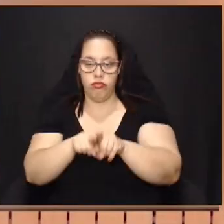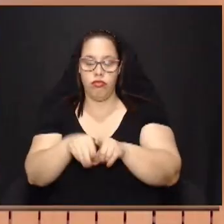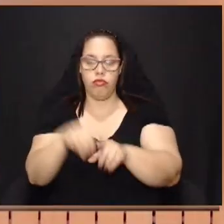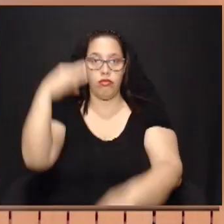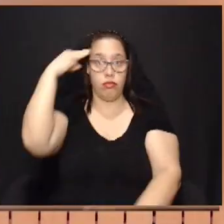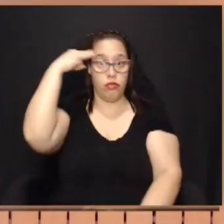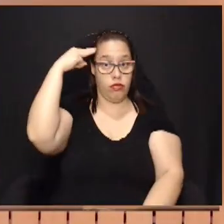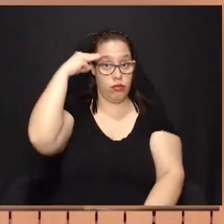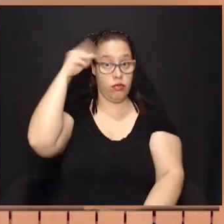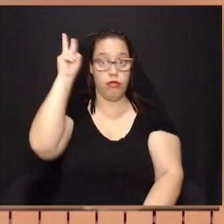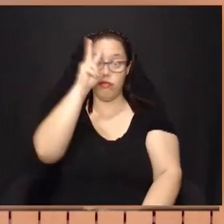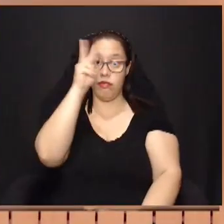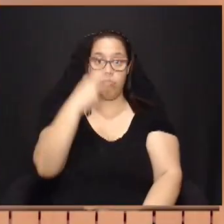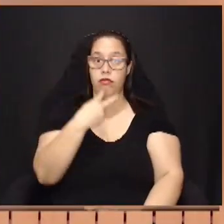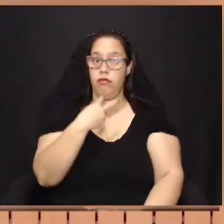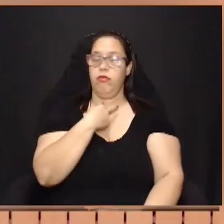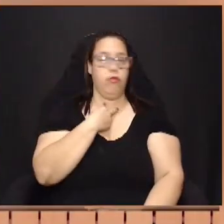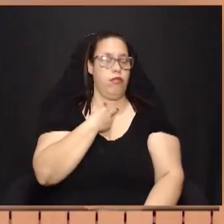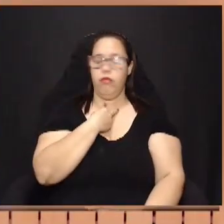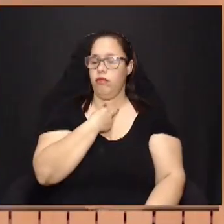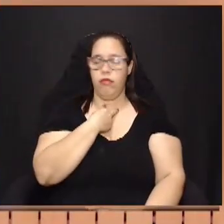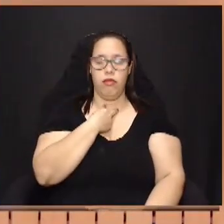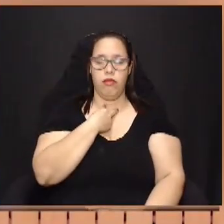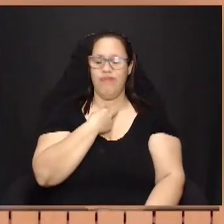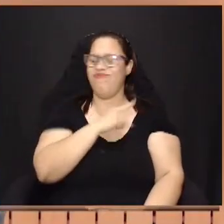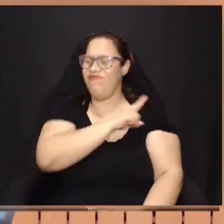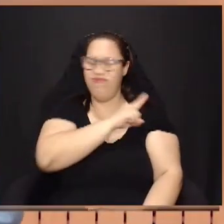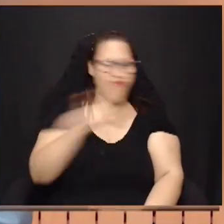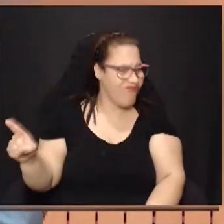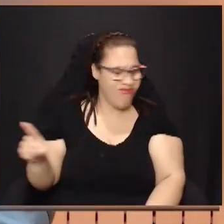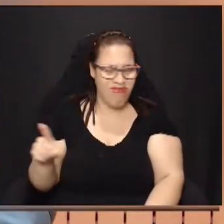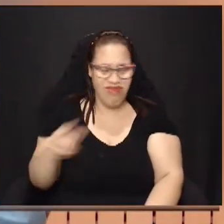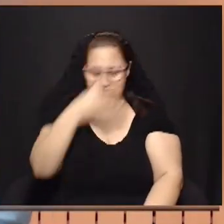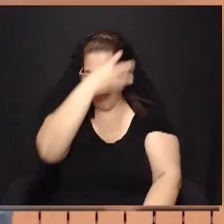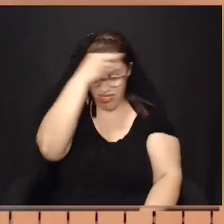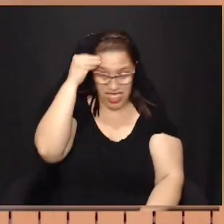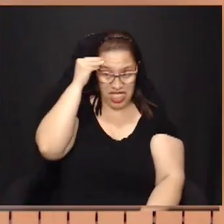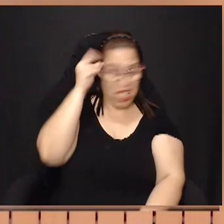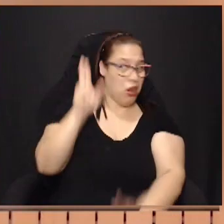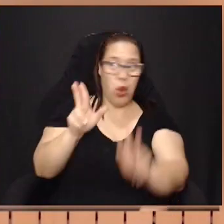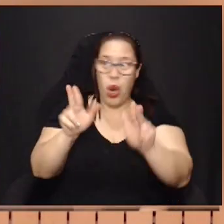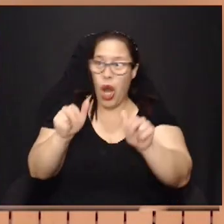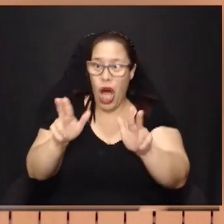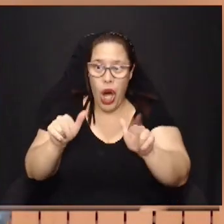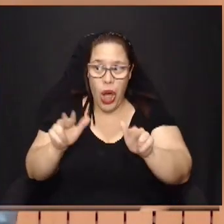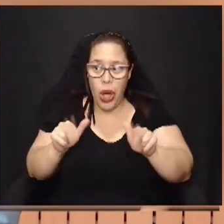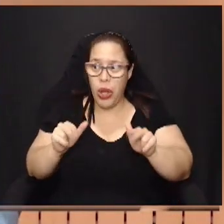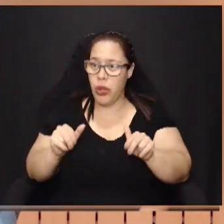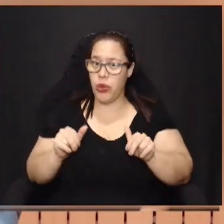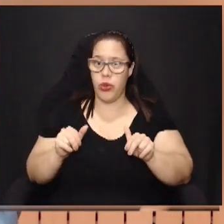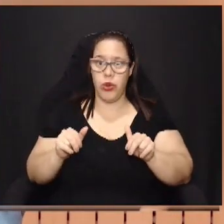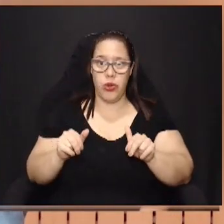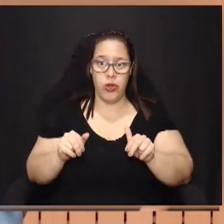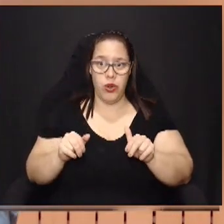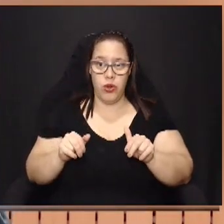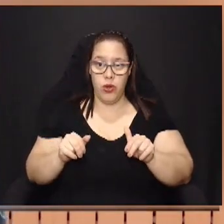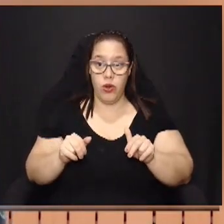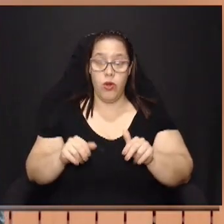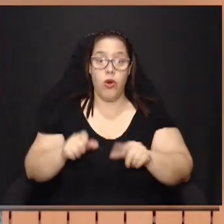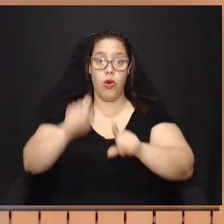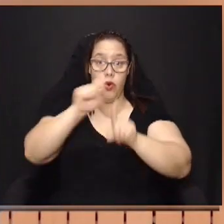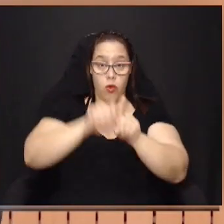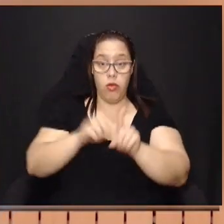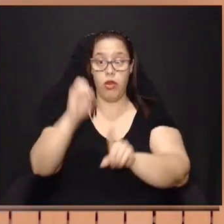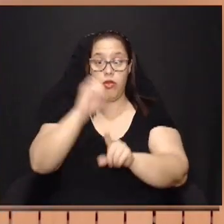que não pode e não deve ser esquecida. No mês de outubro, eu fui procurado